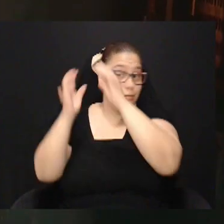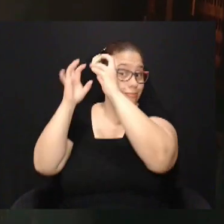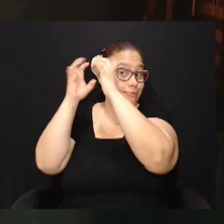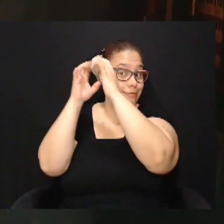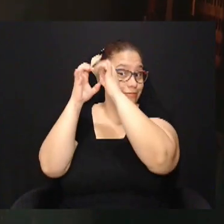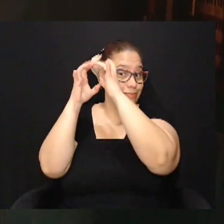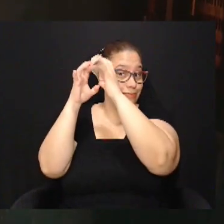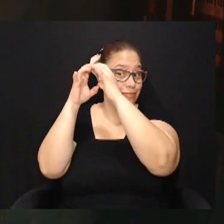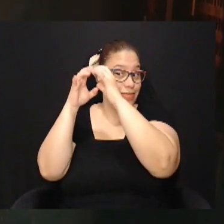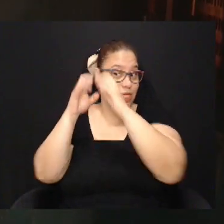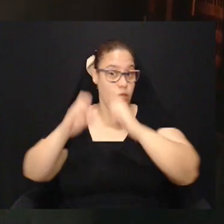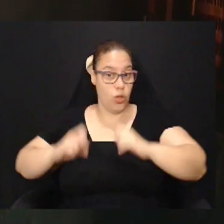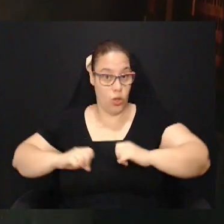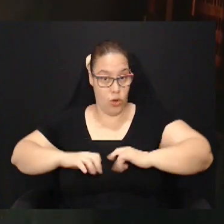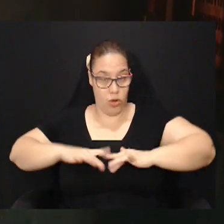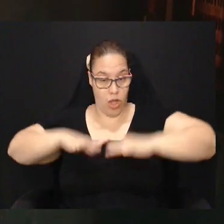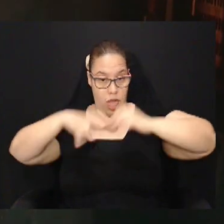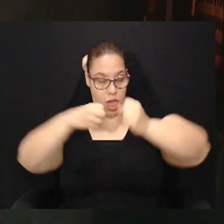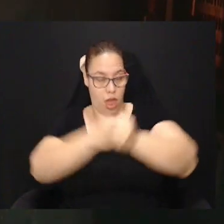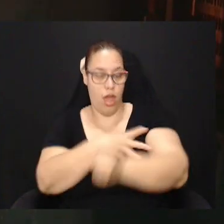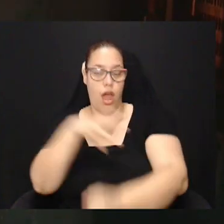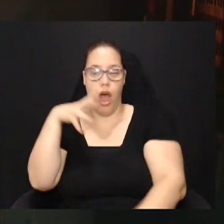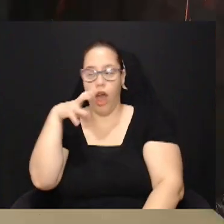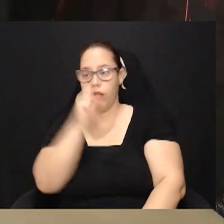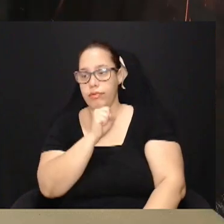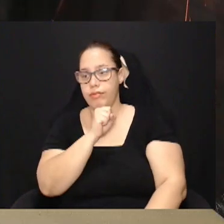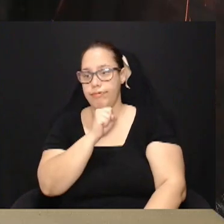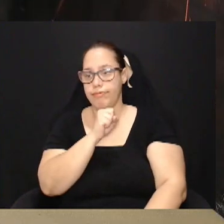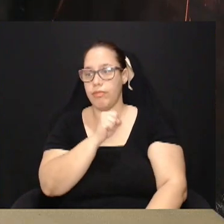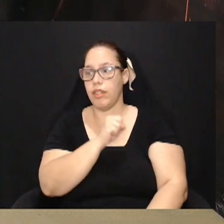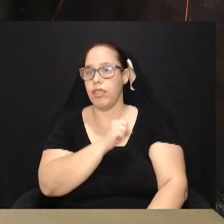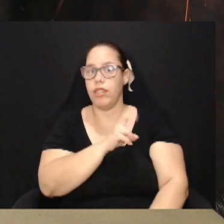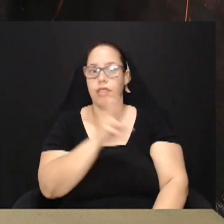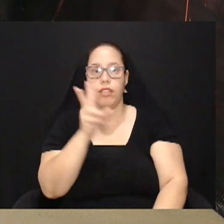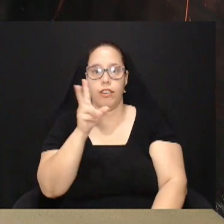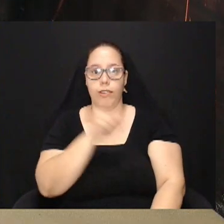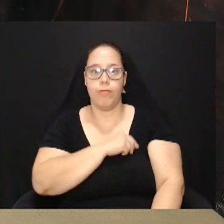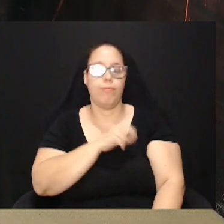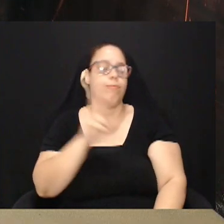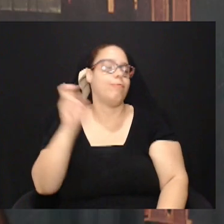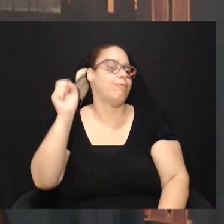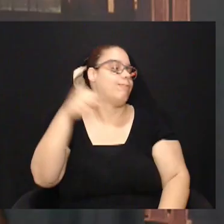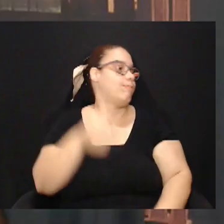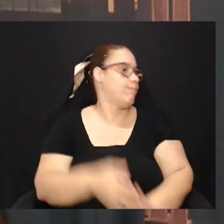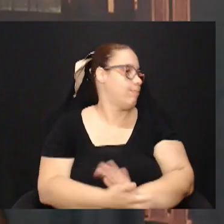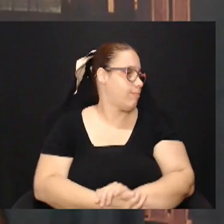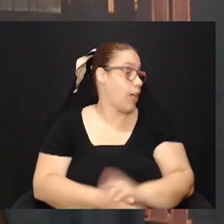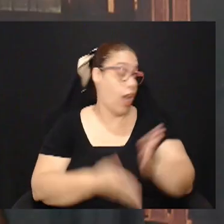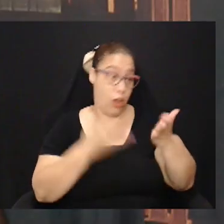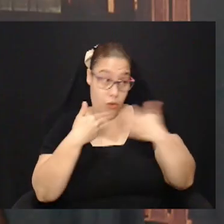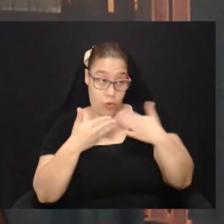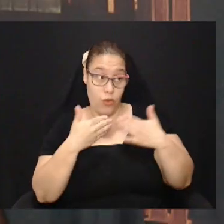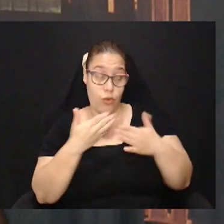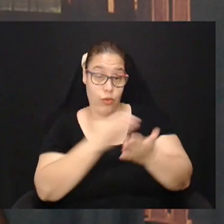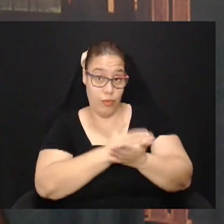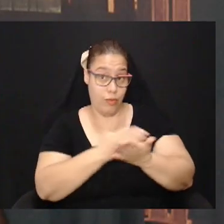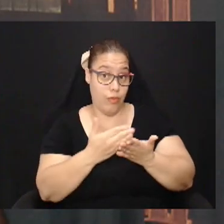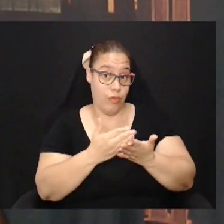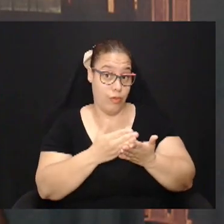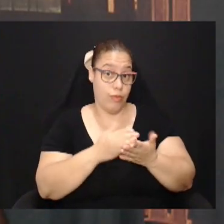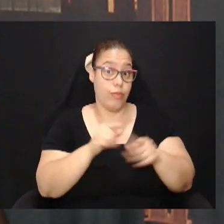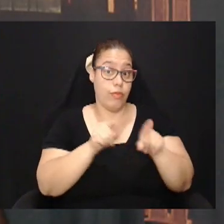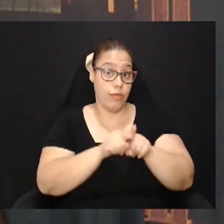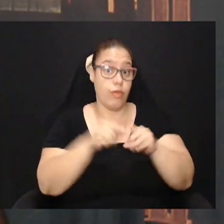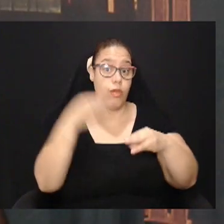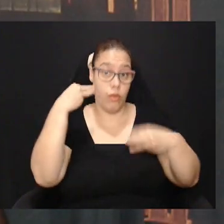disparar emoção tão rápido. Gente, é rápido demais. Vamos lá. Aquilo que eu comentei lá no começo vale tanto para a música quanto para o